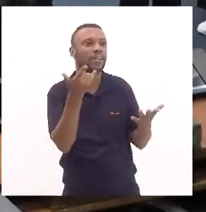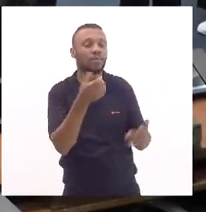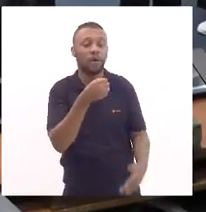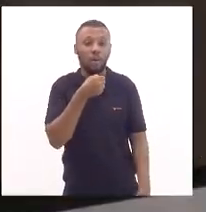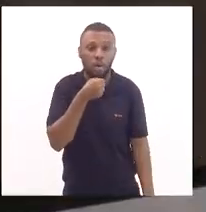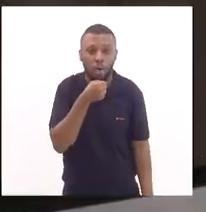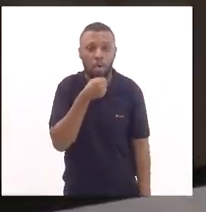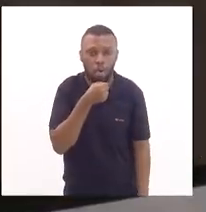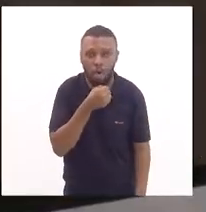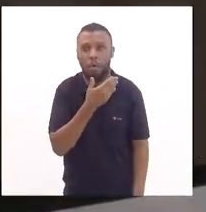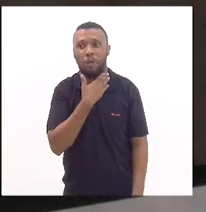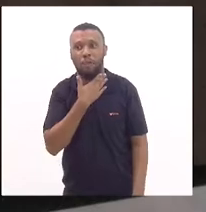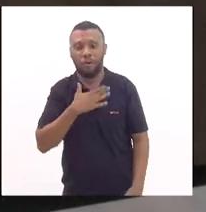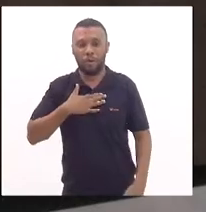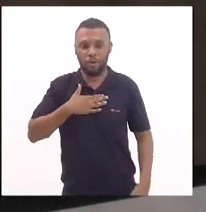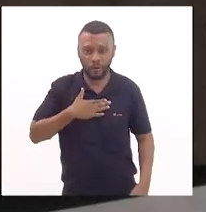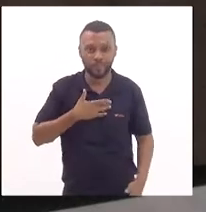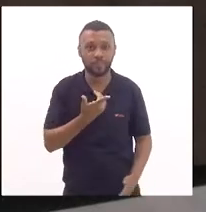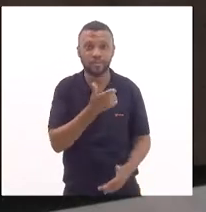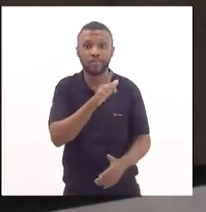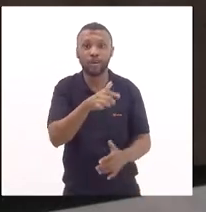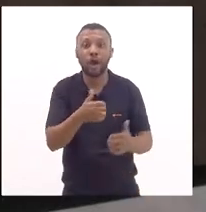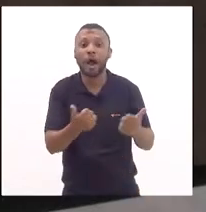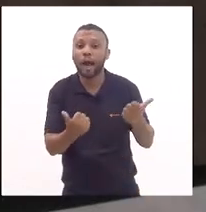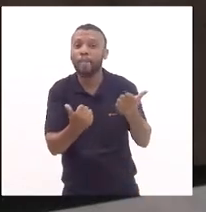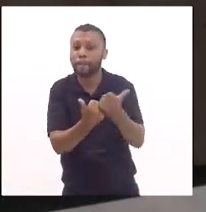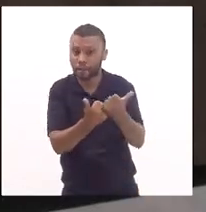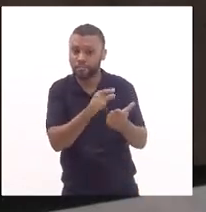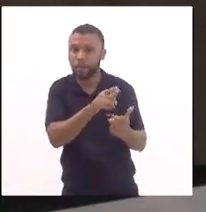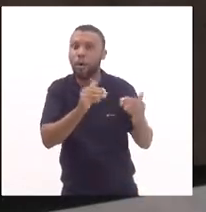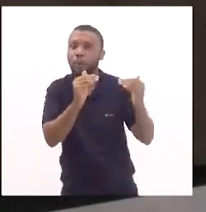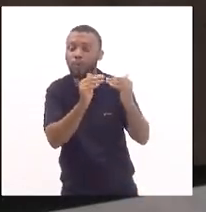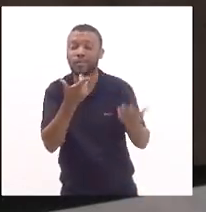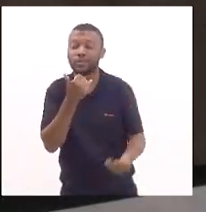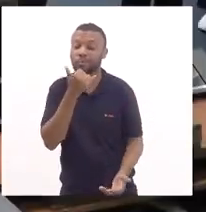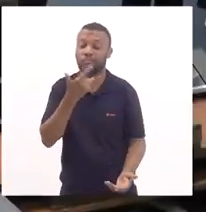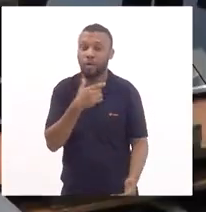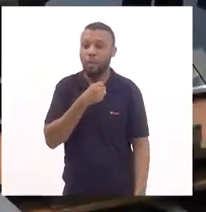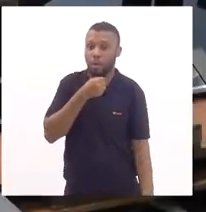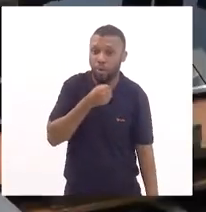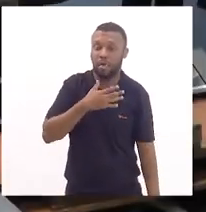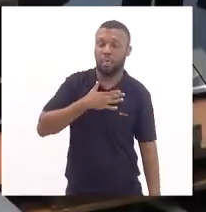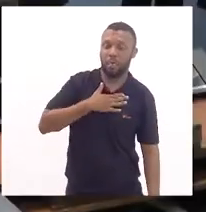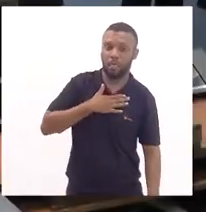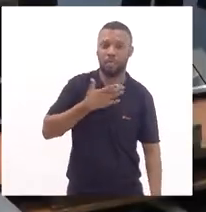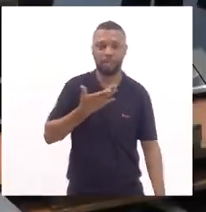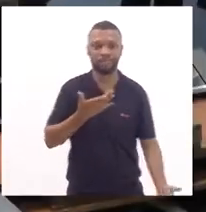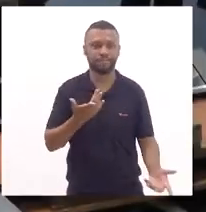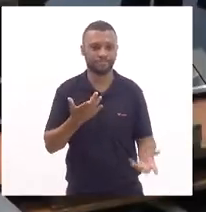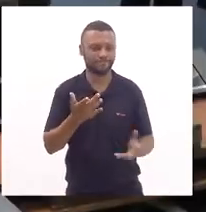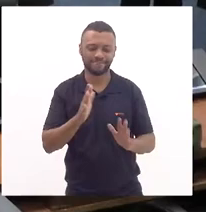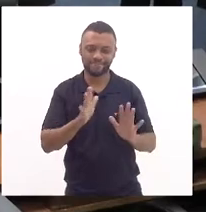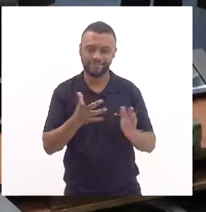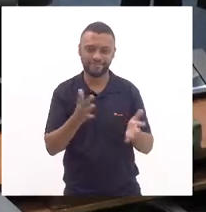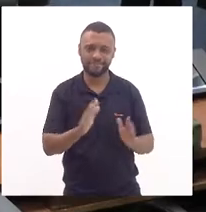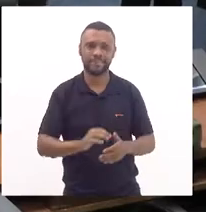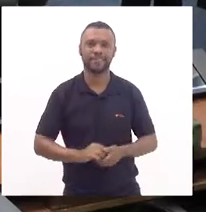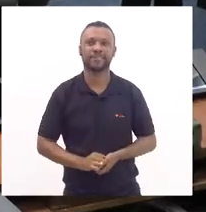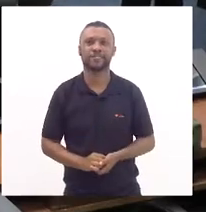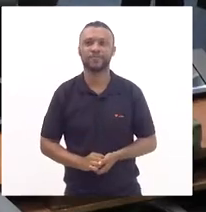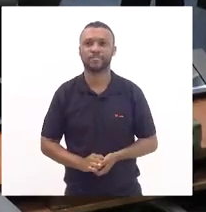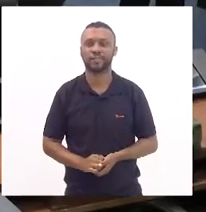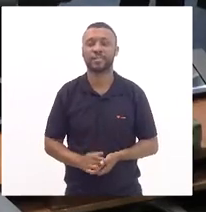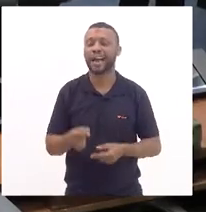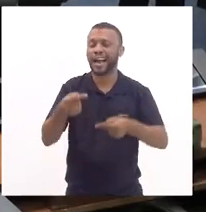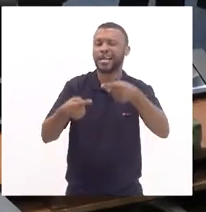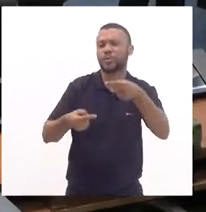engasgando. Hein? Eu vou acompanhar o parecer da CCJ, eu estava quase engasgando. Entendi. Já